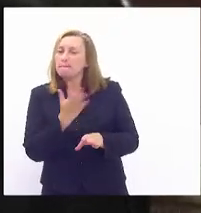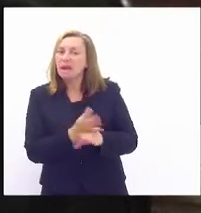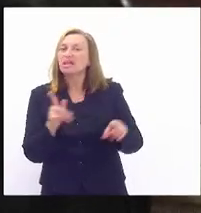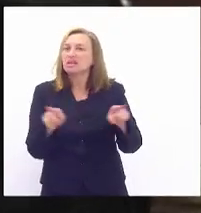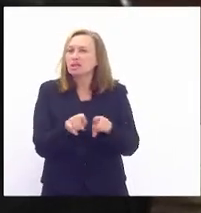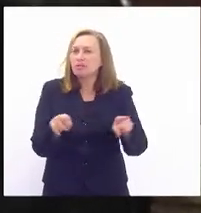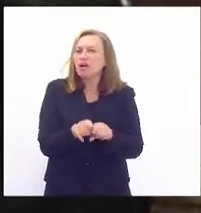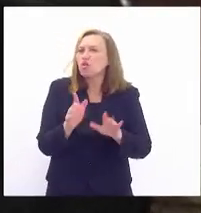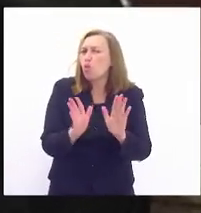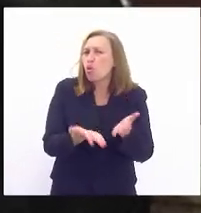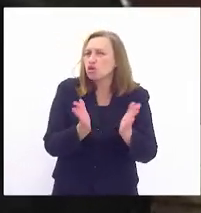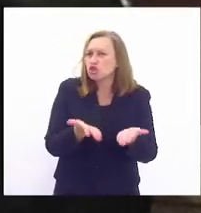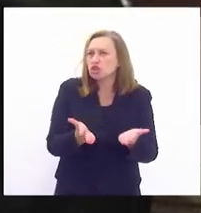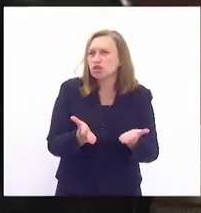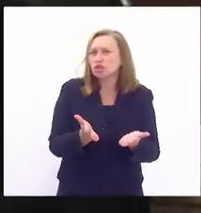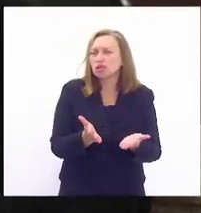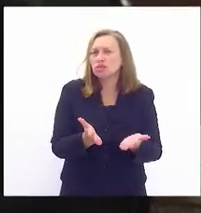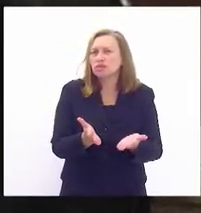hoje,